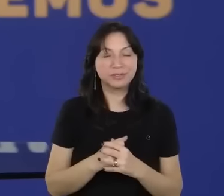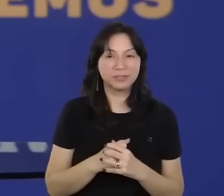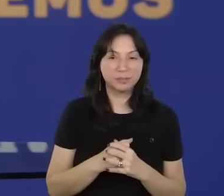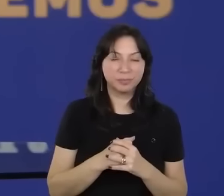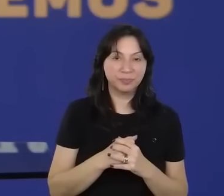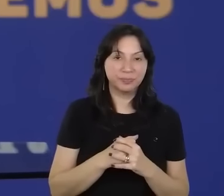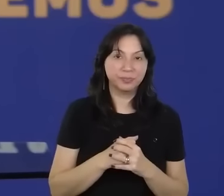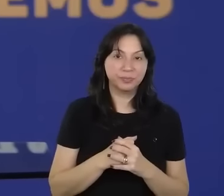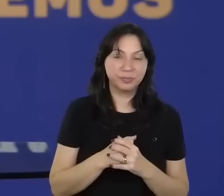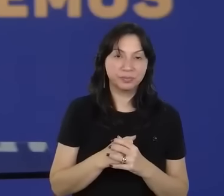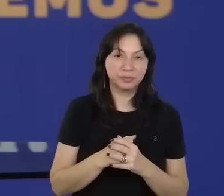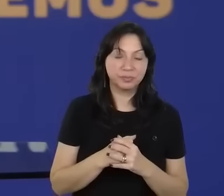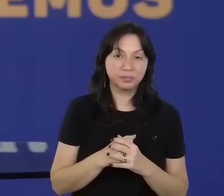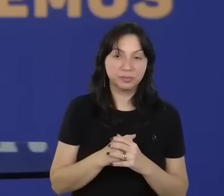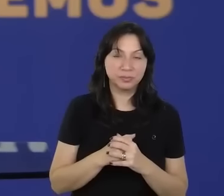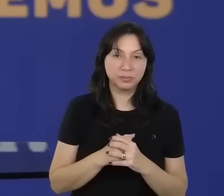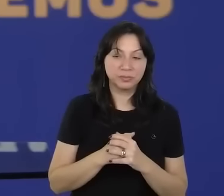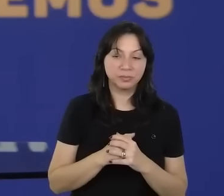vir